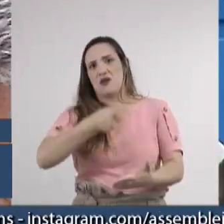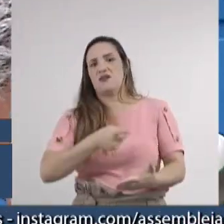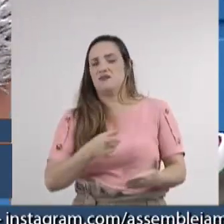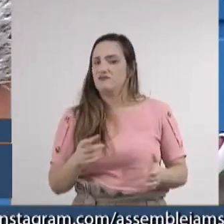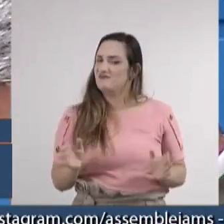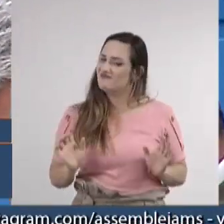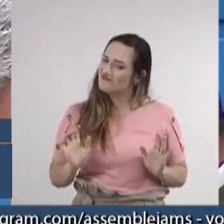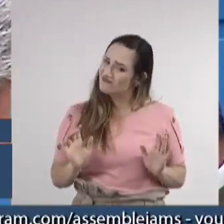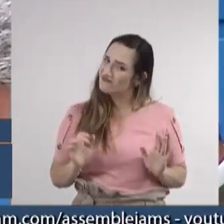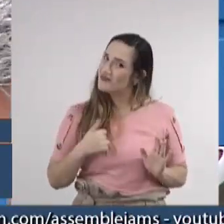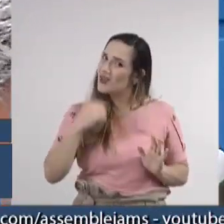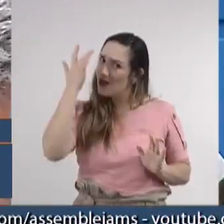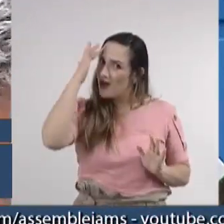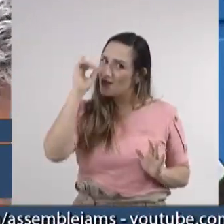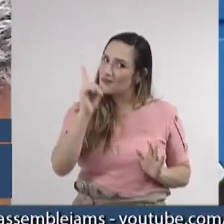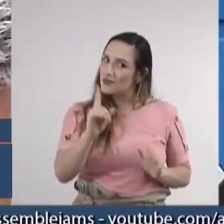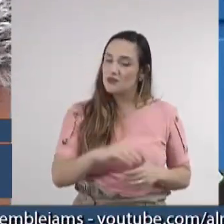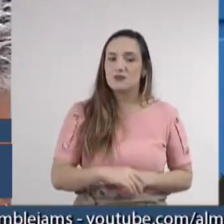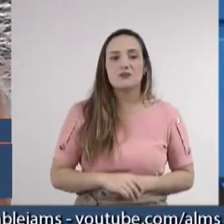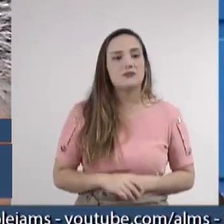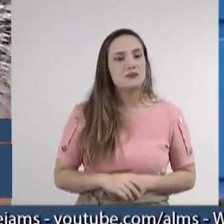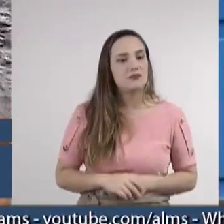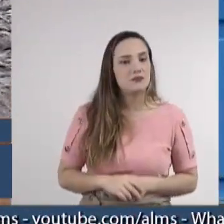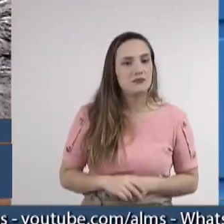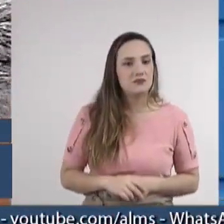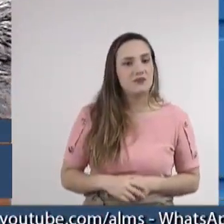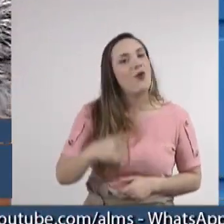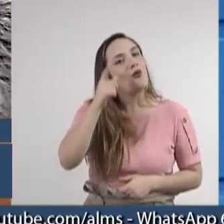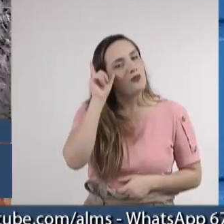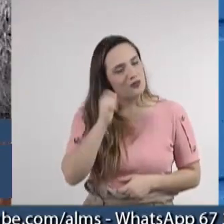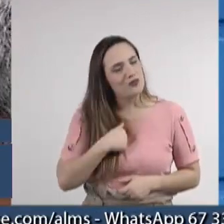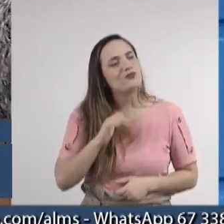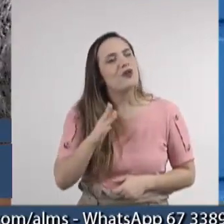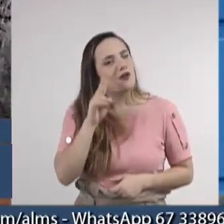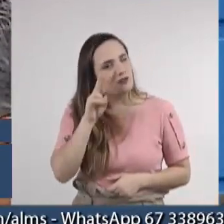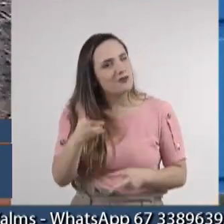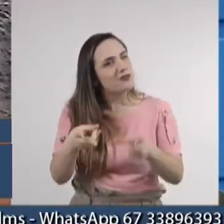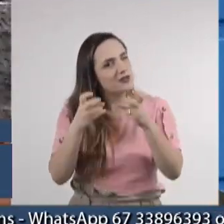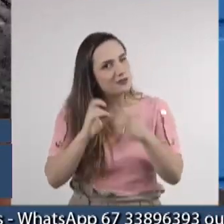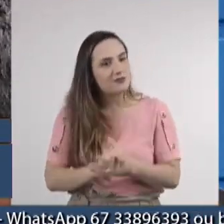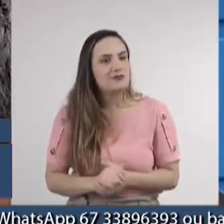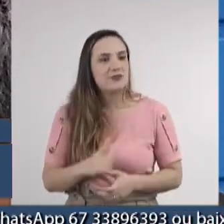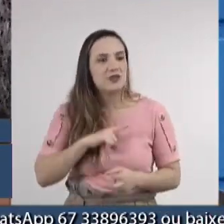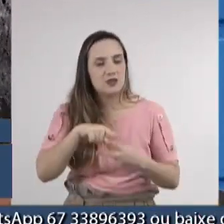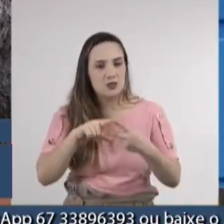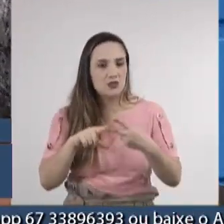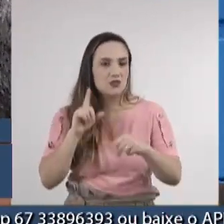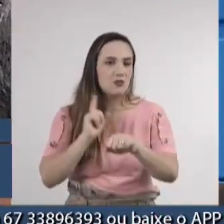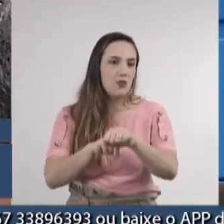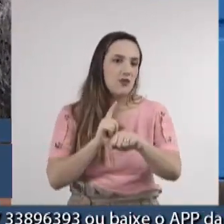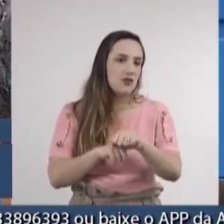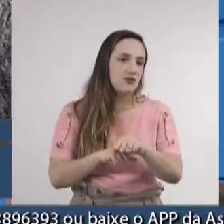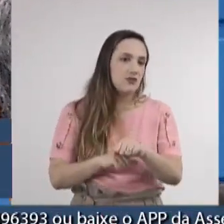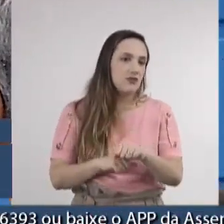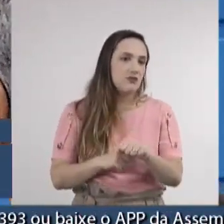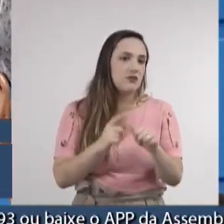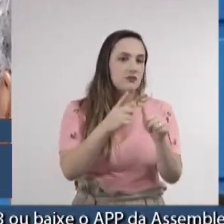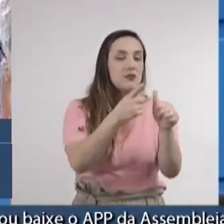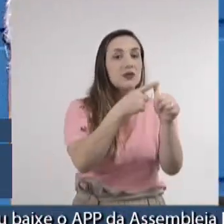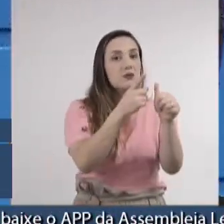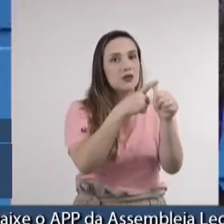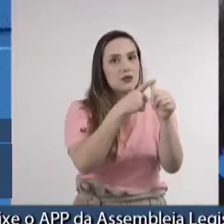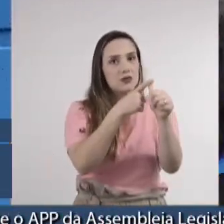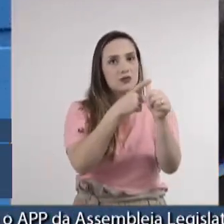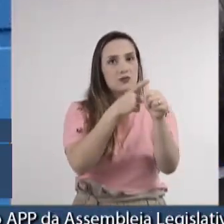não me parece que seja isso, e isso ficou demonstrado ontem. São dois momentos. Uma coisa